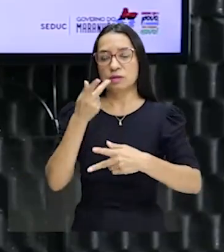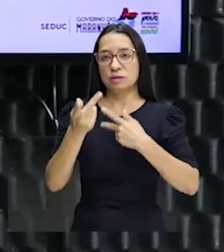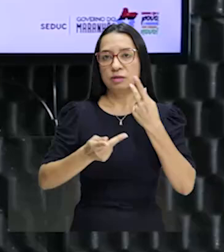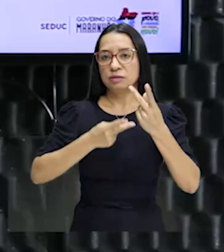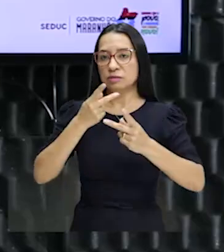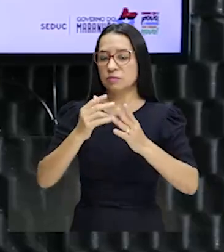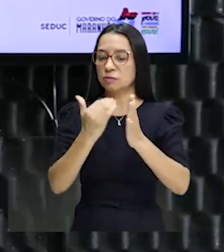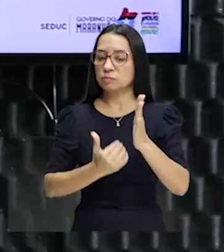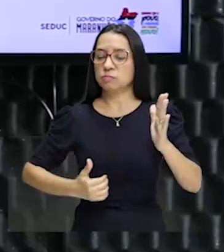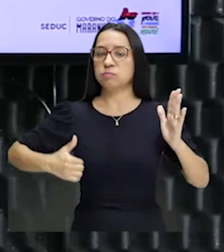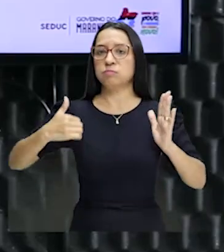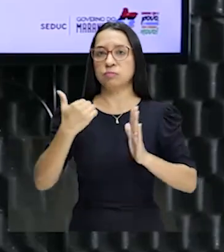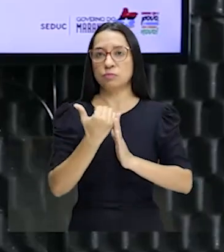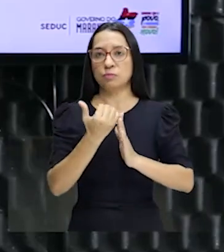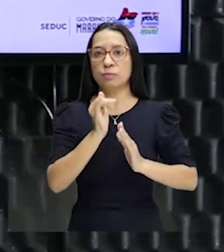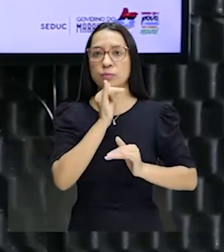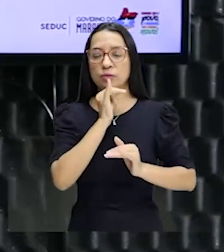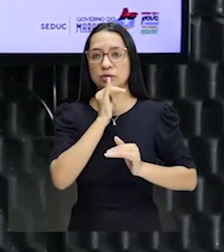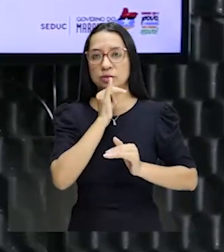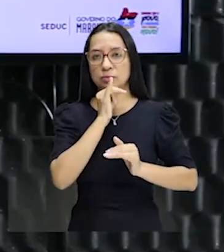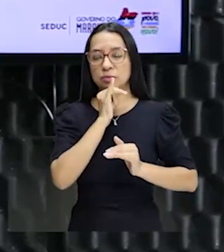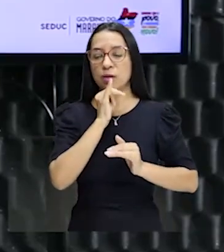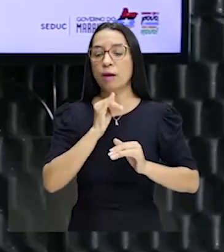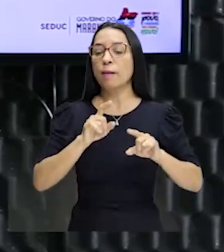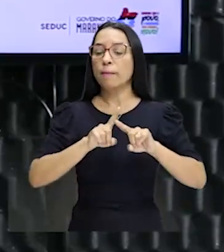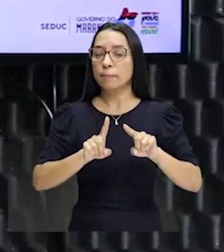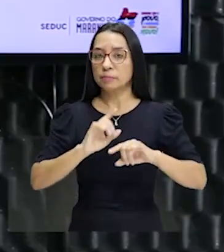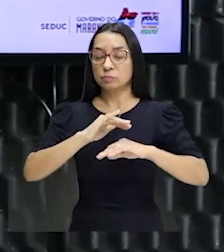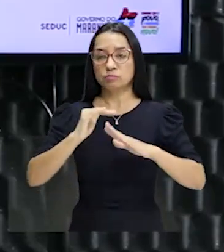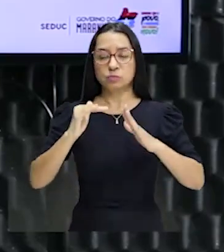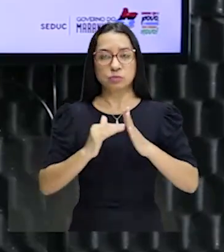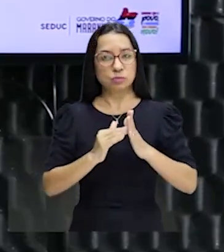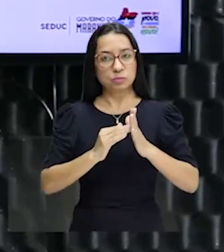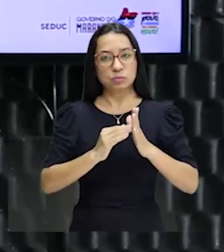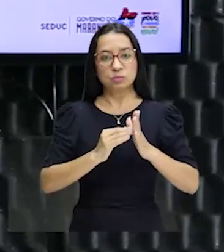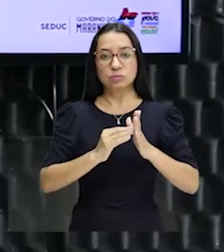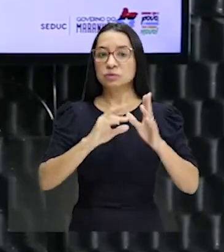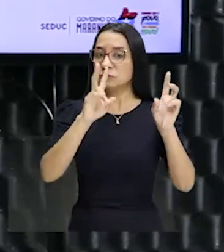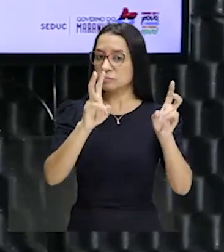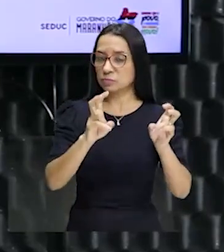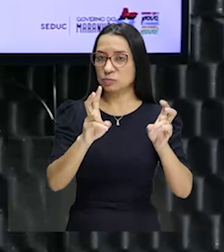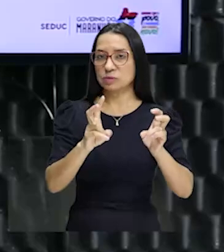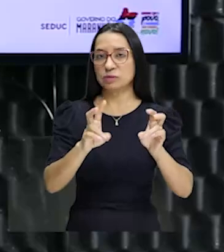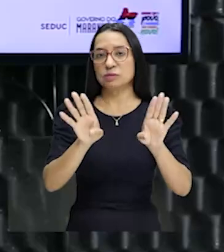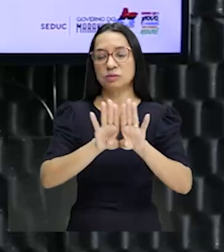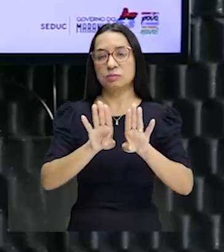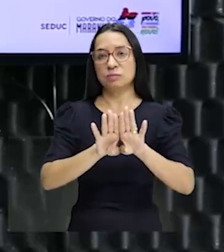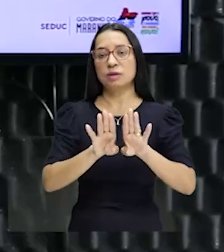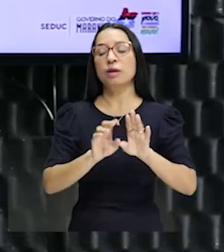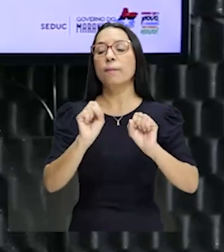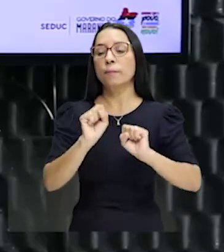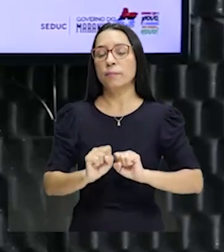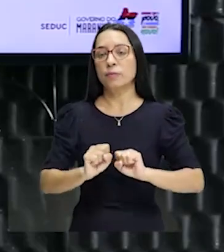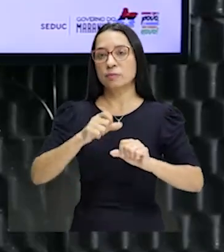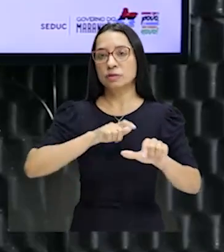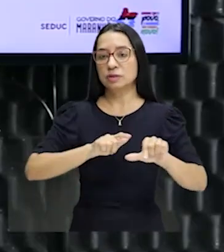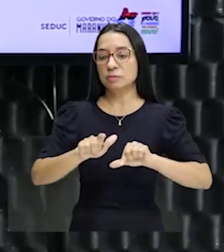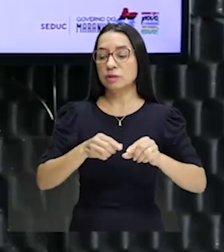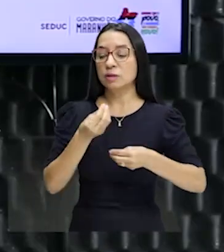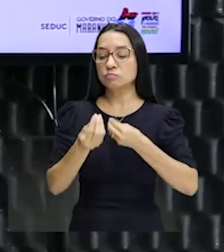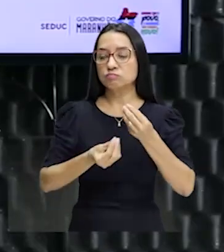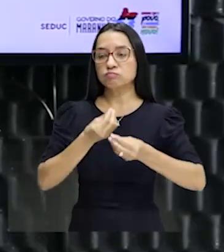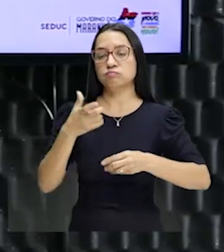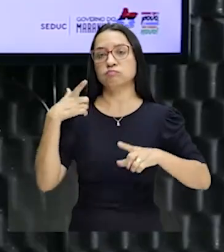alta performance, por exemplo. Mas todas essas unidades temáticas também podem ser trabalhadas como